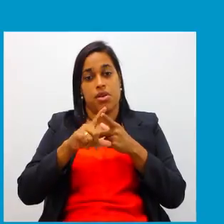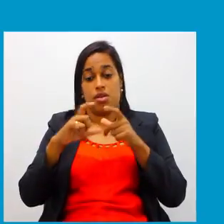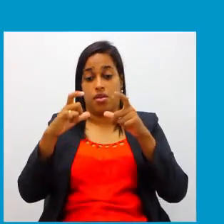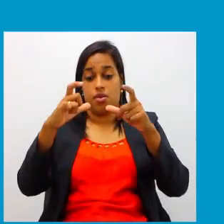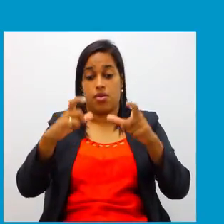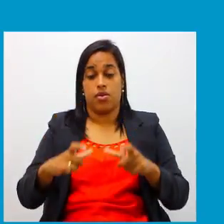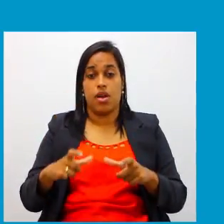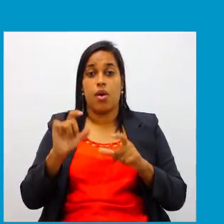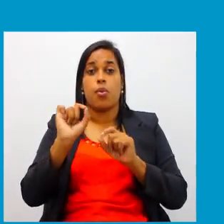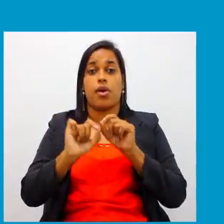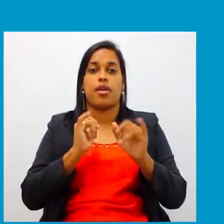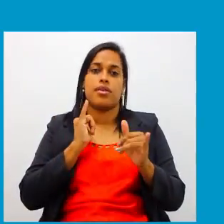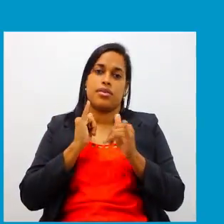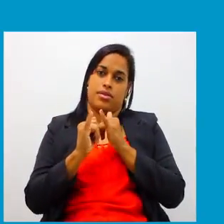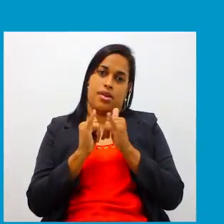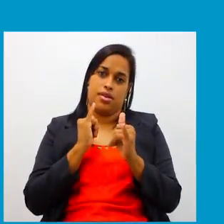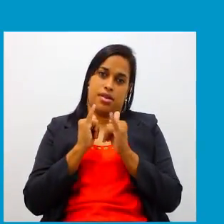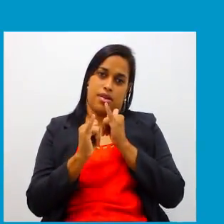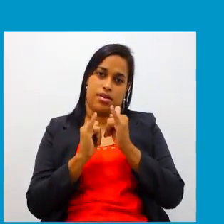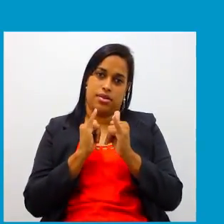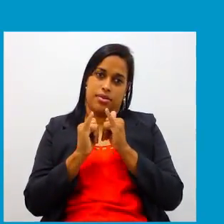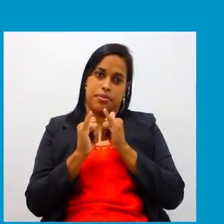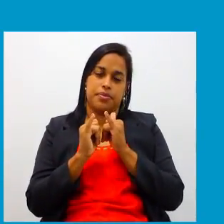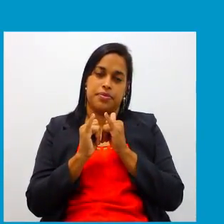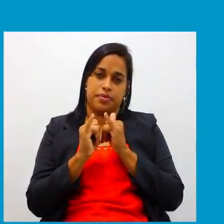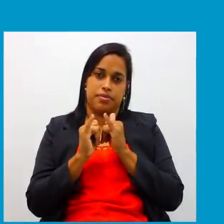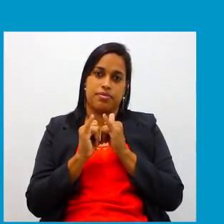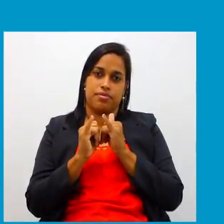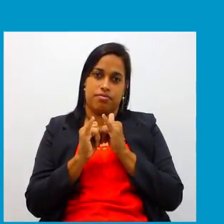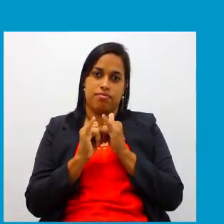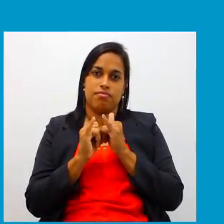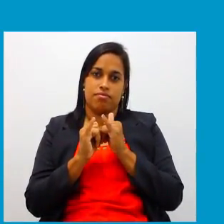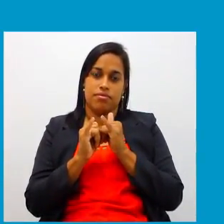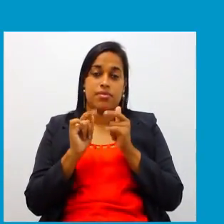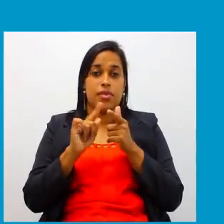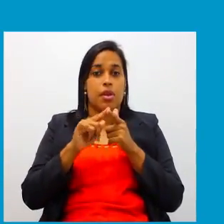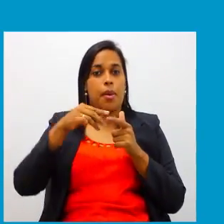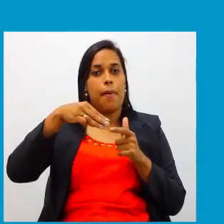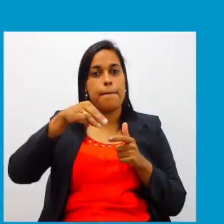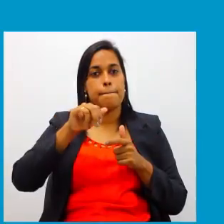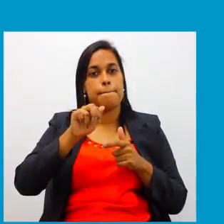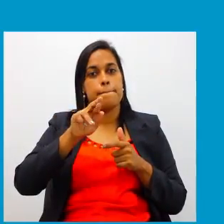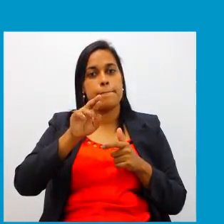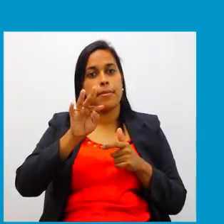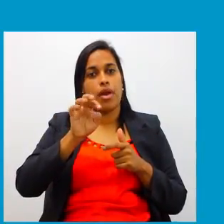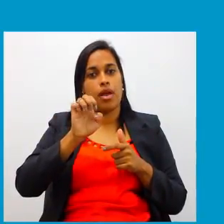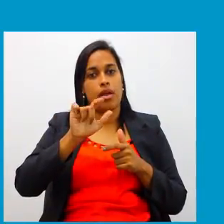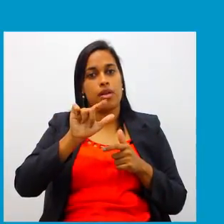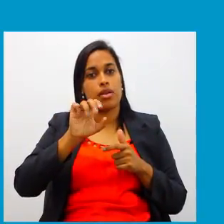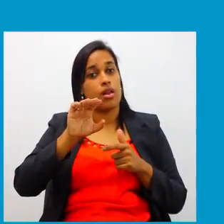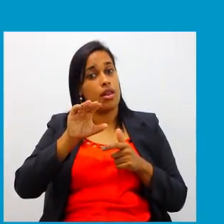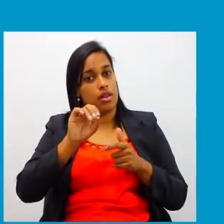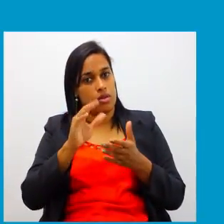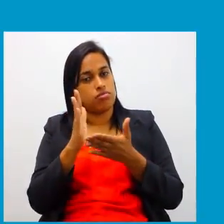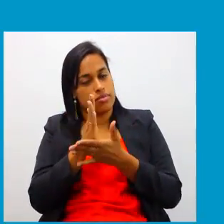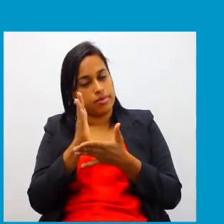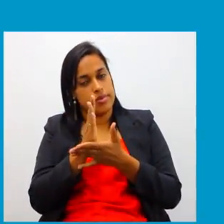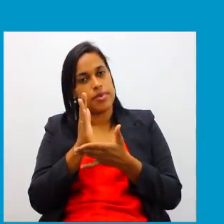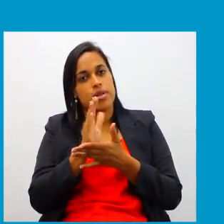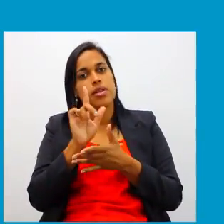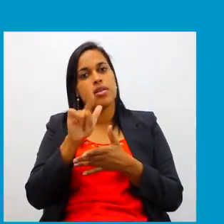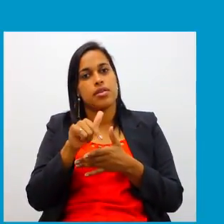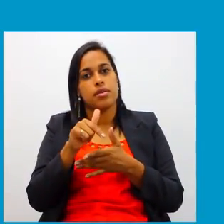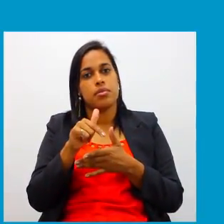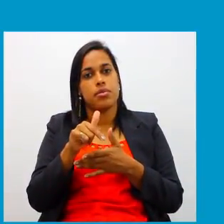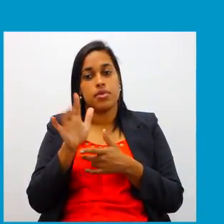é o ambiente da internet. O Marteleto, que é um autor que a gente apresentou no fascículo e está aqui no slide para você,